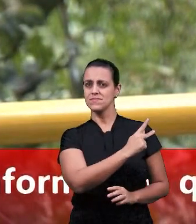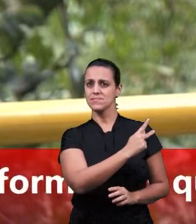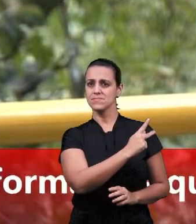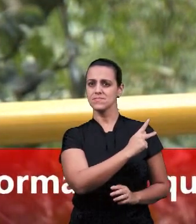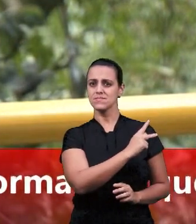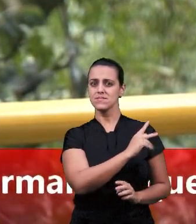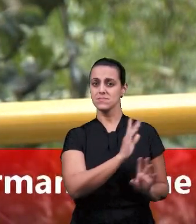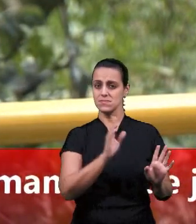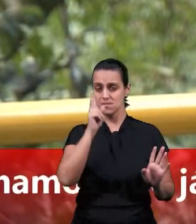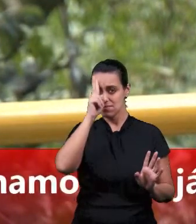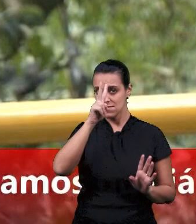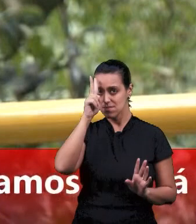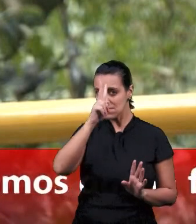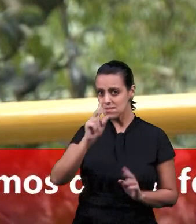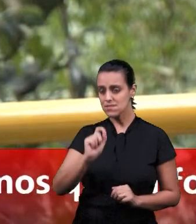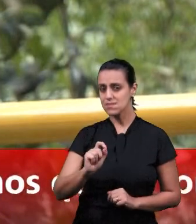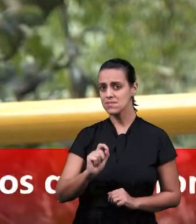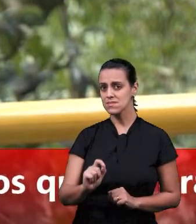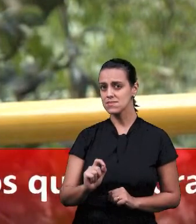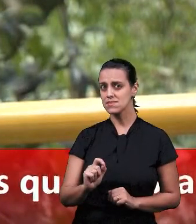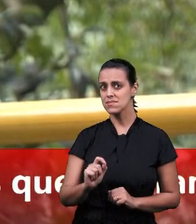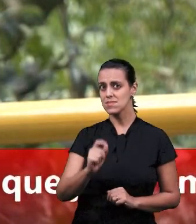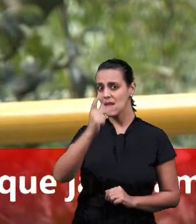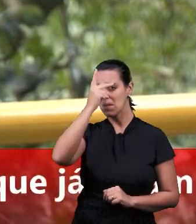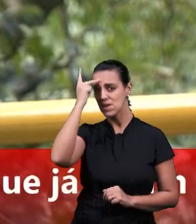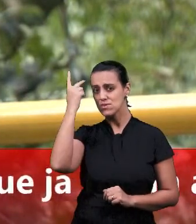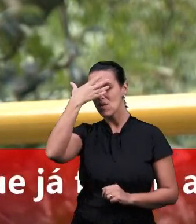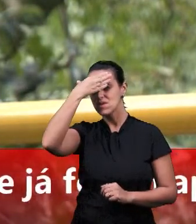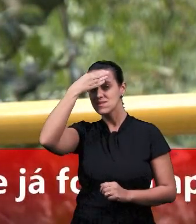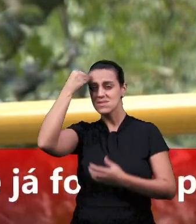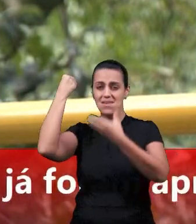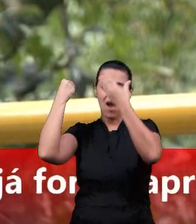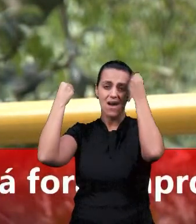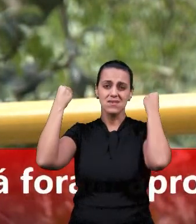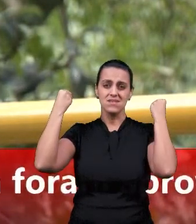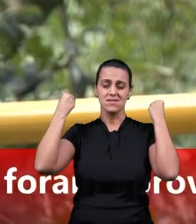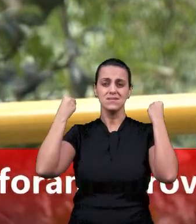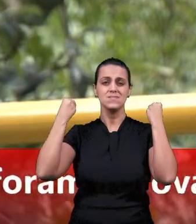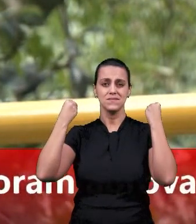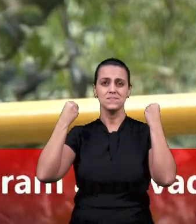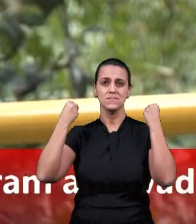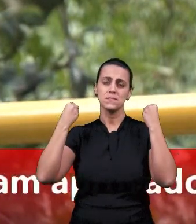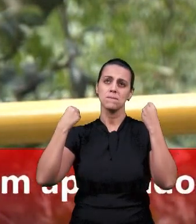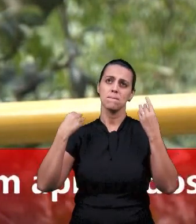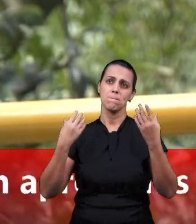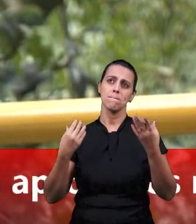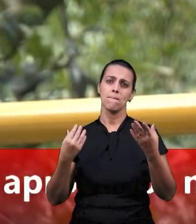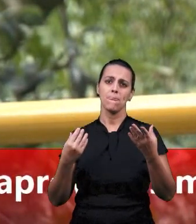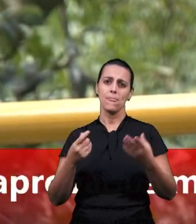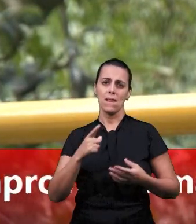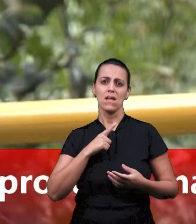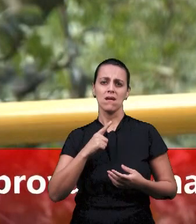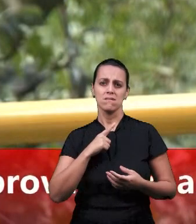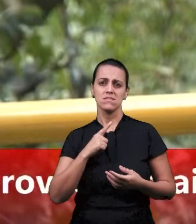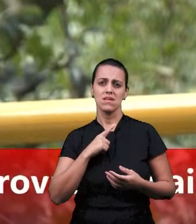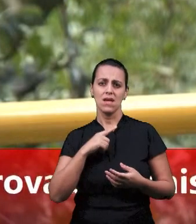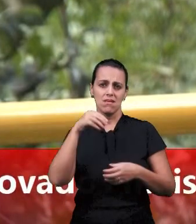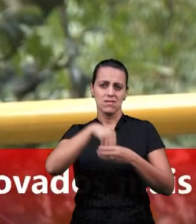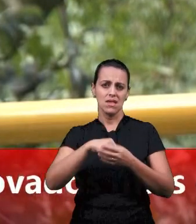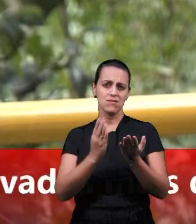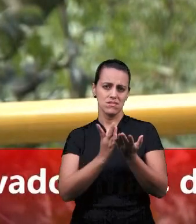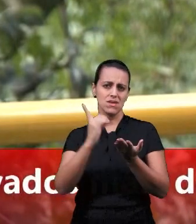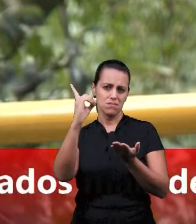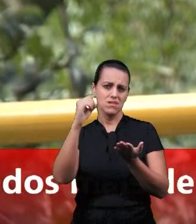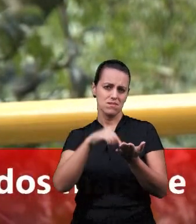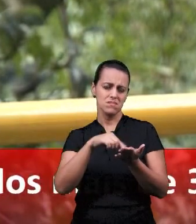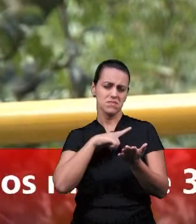que o homem se esquece, de fato, né? Nós temos casos na Bíblia que sabe perfeitamente. Você